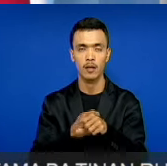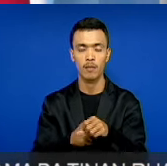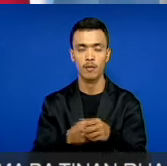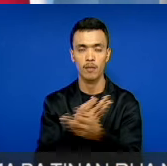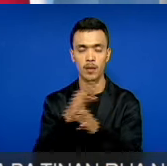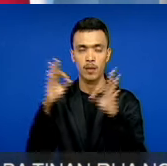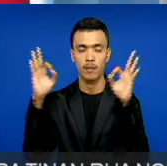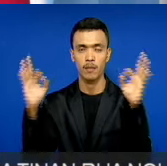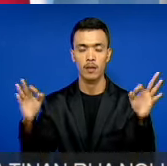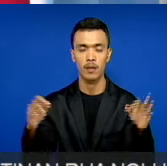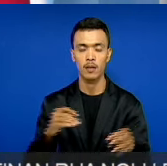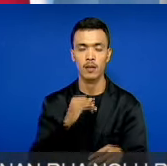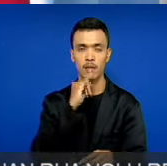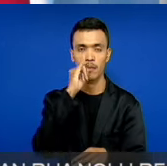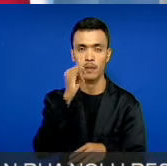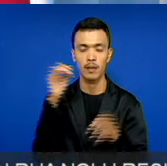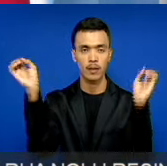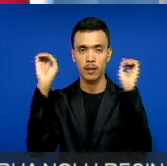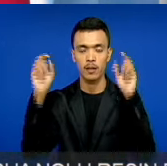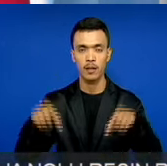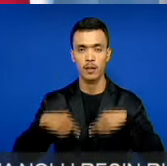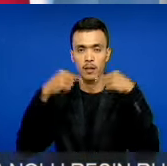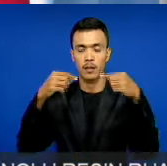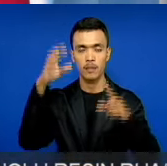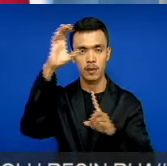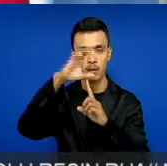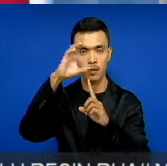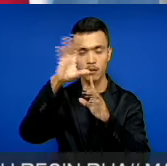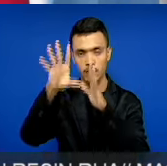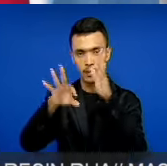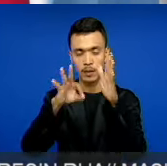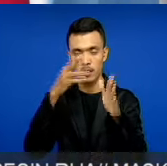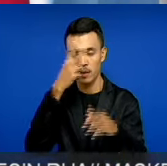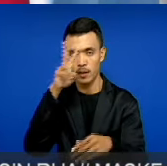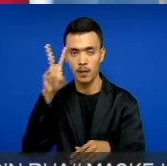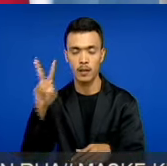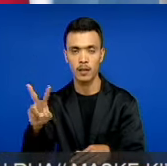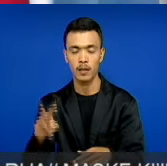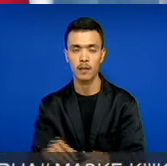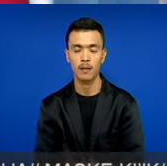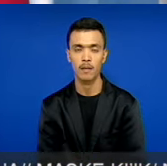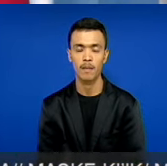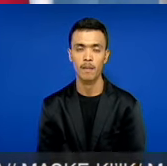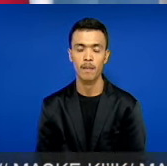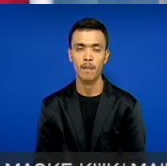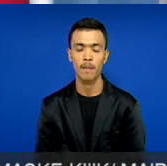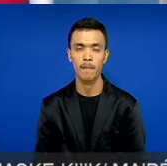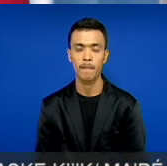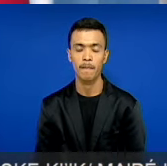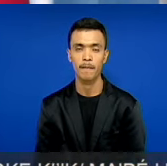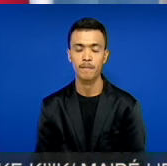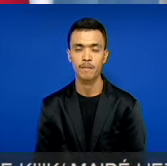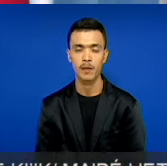liu, makala entrega maka komando hetang ne pro ite disvinculaan